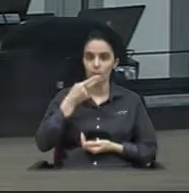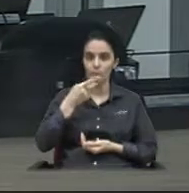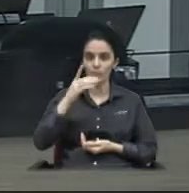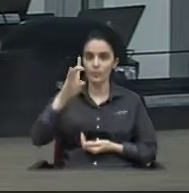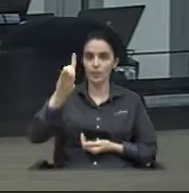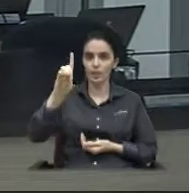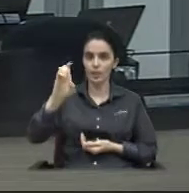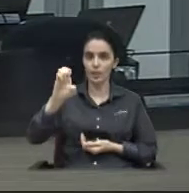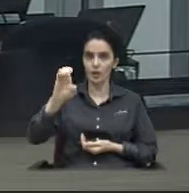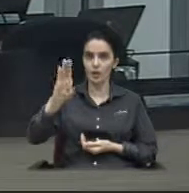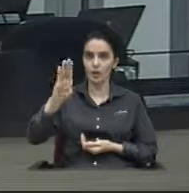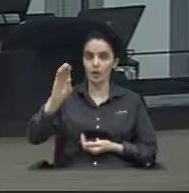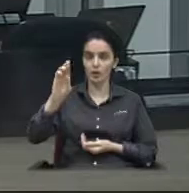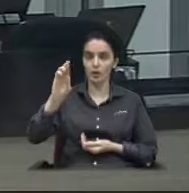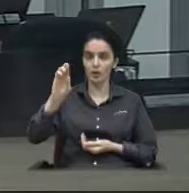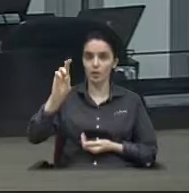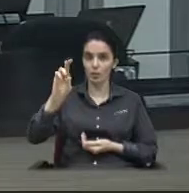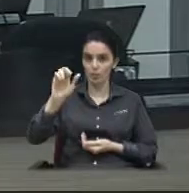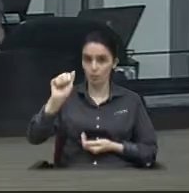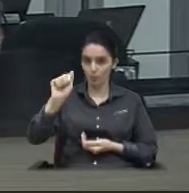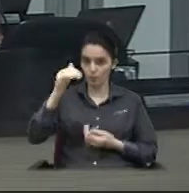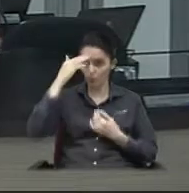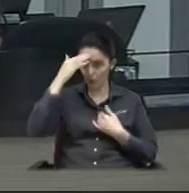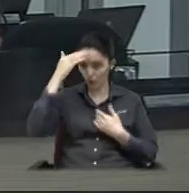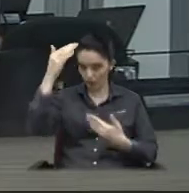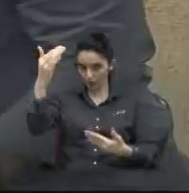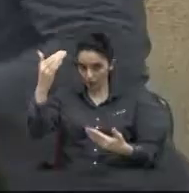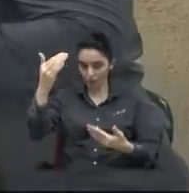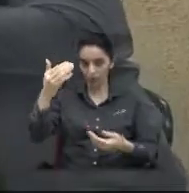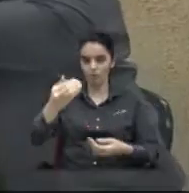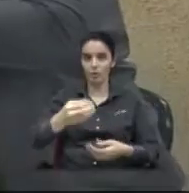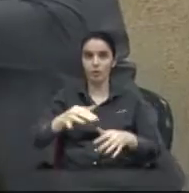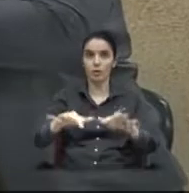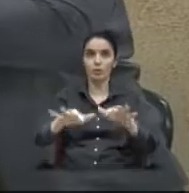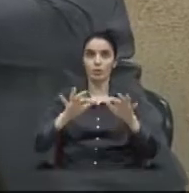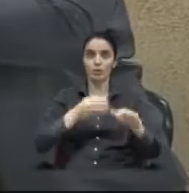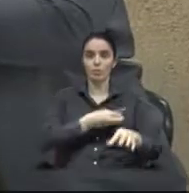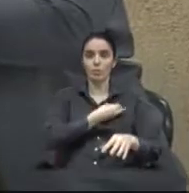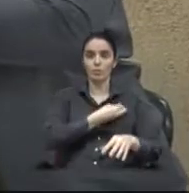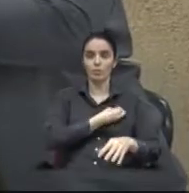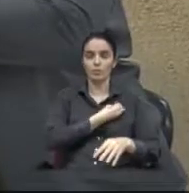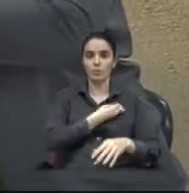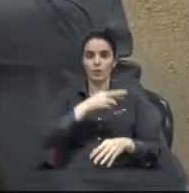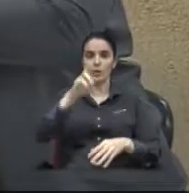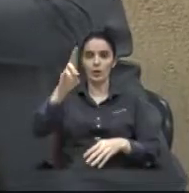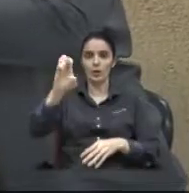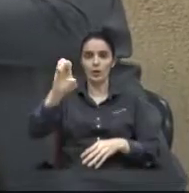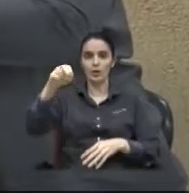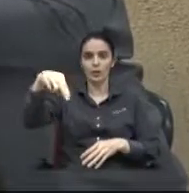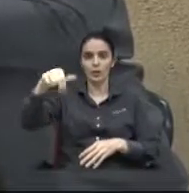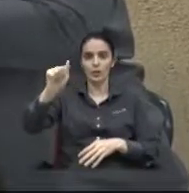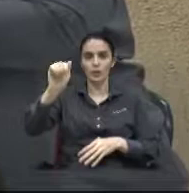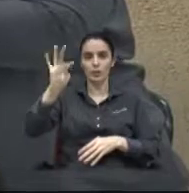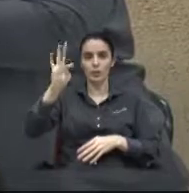quero agradecer a presença do cabo renato eo gênio